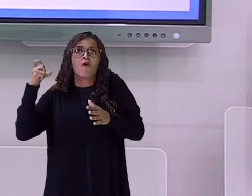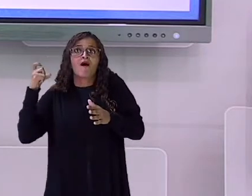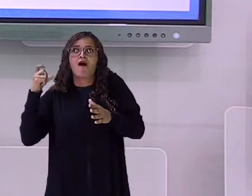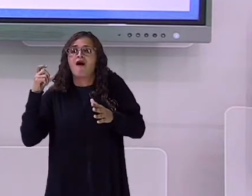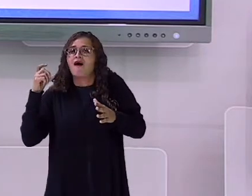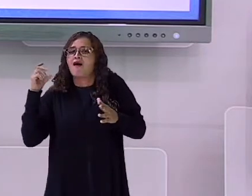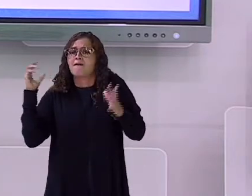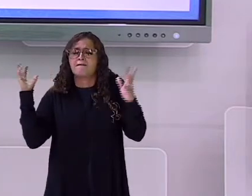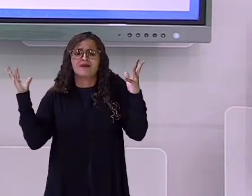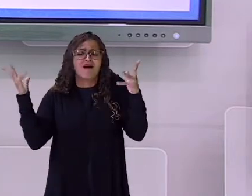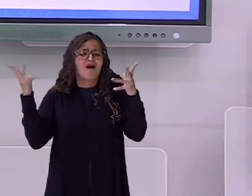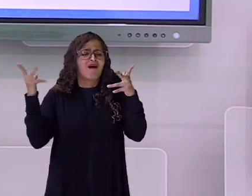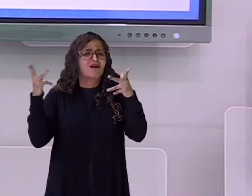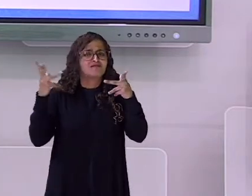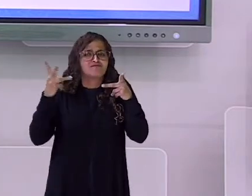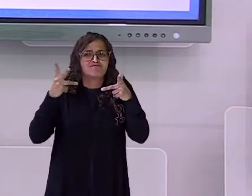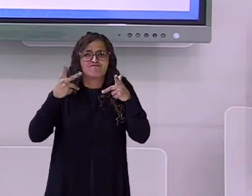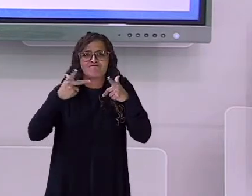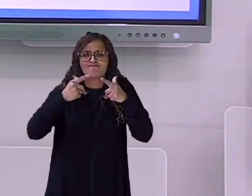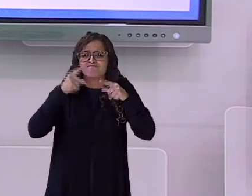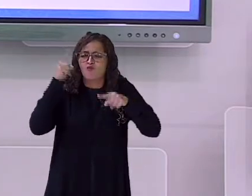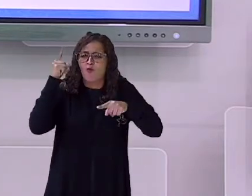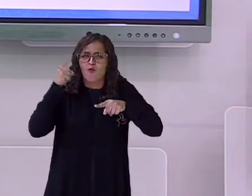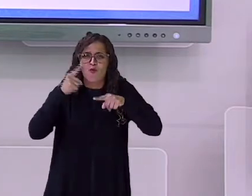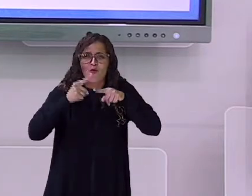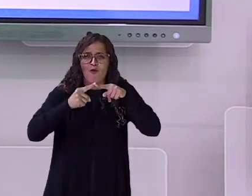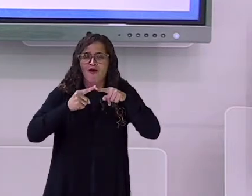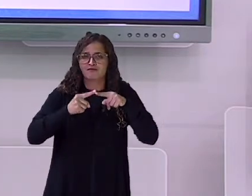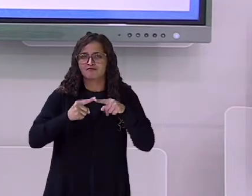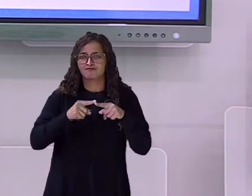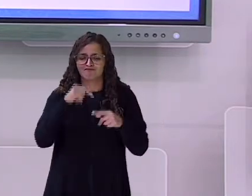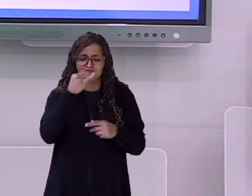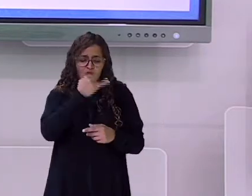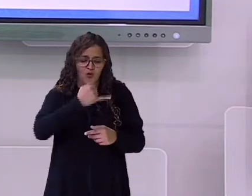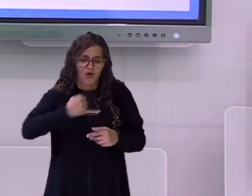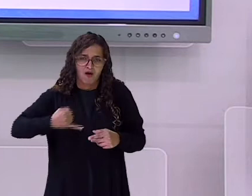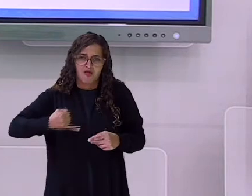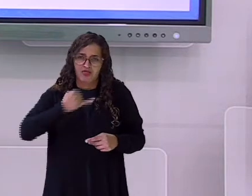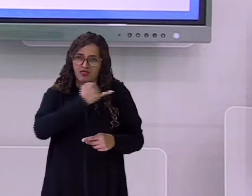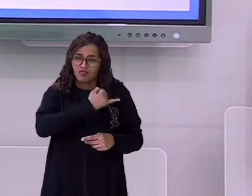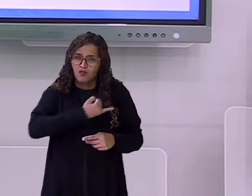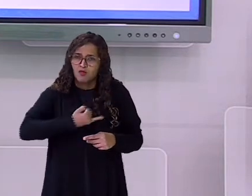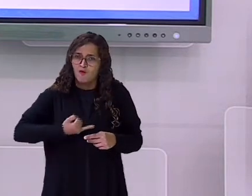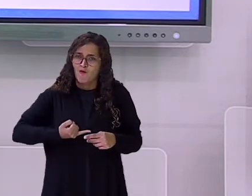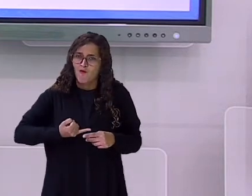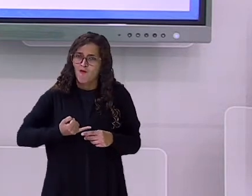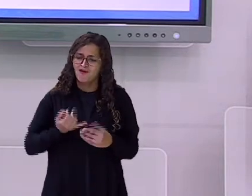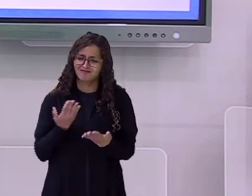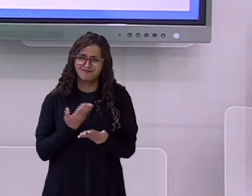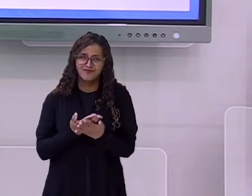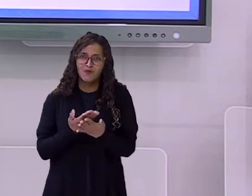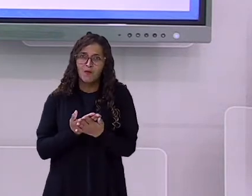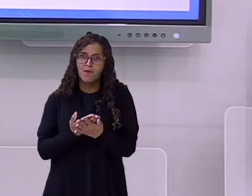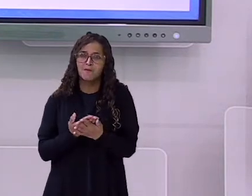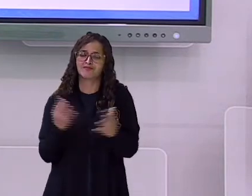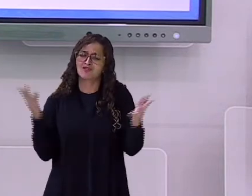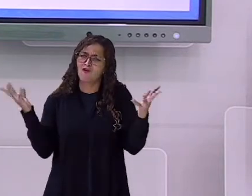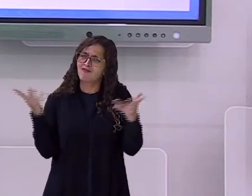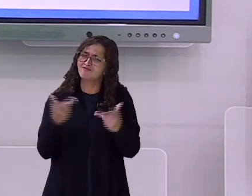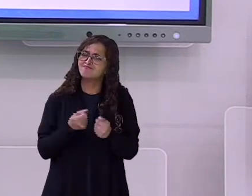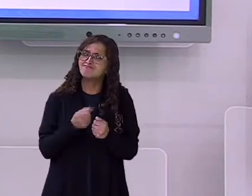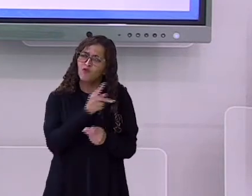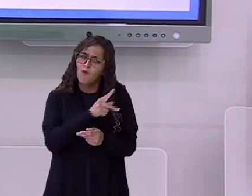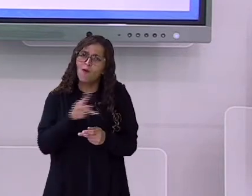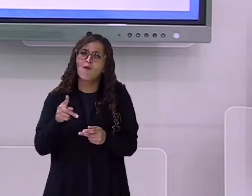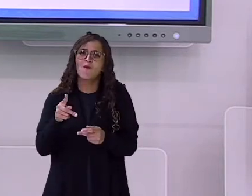desses instrumentos, mostrar um instrumento de corda para vocês, nós temos hoje, a nossa aula está fantástica. Nós temos vários professores,